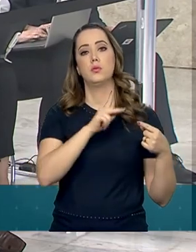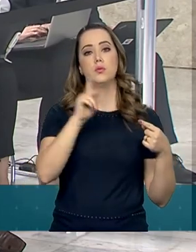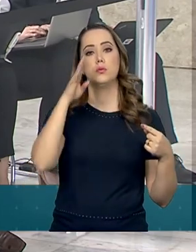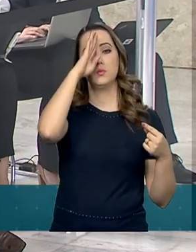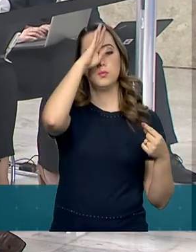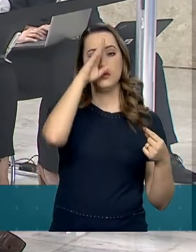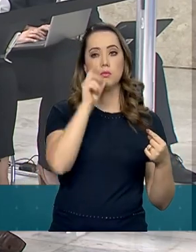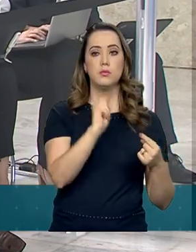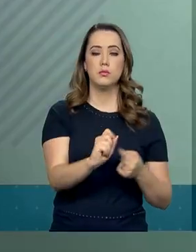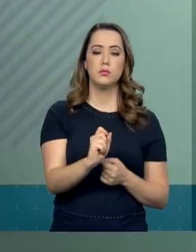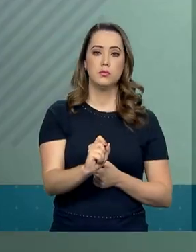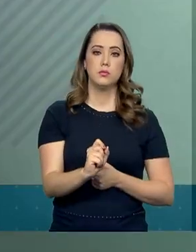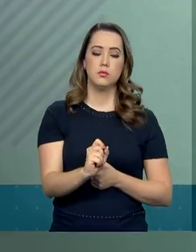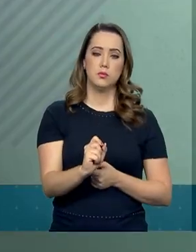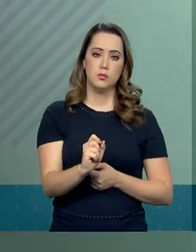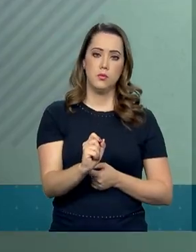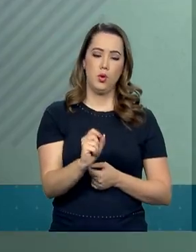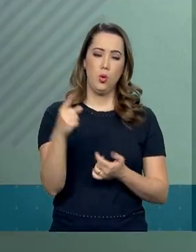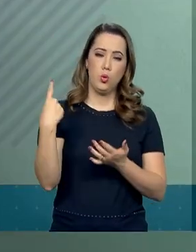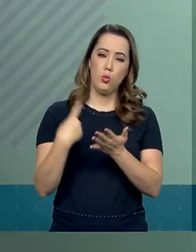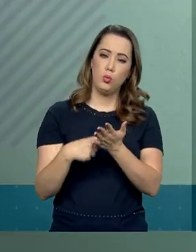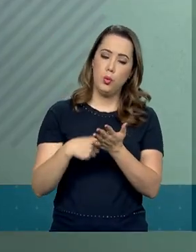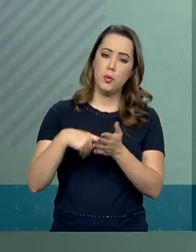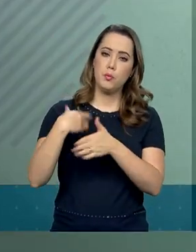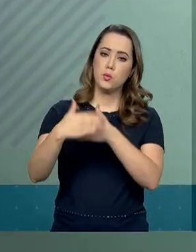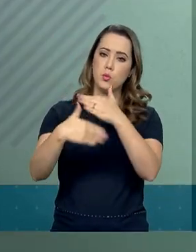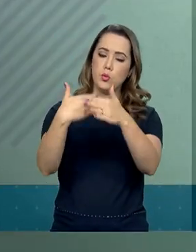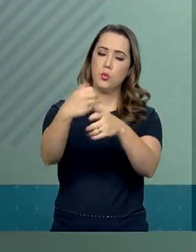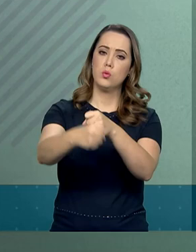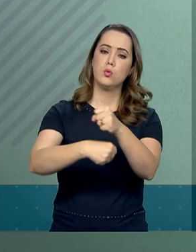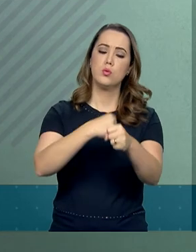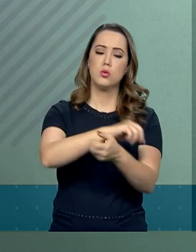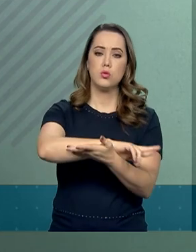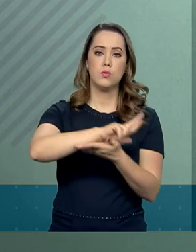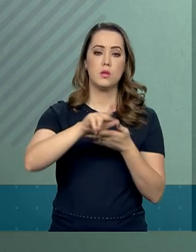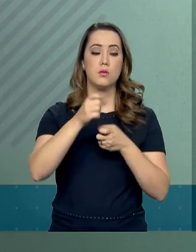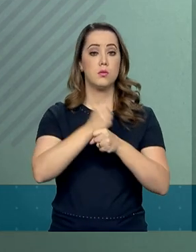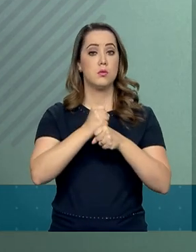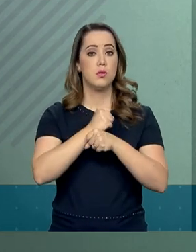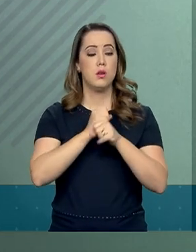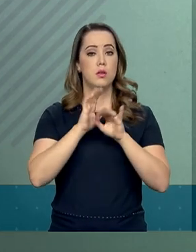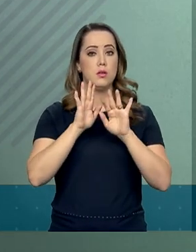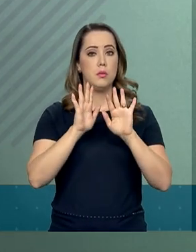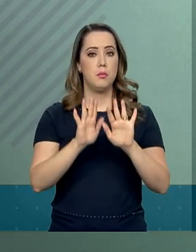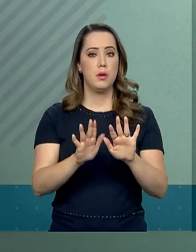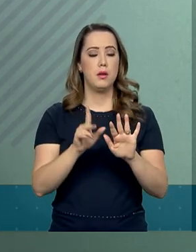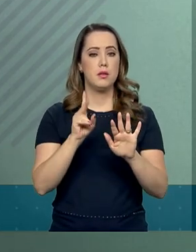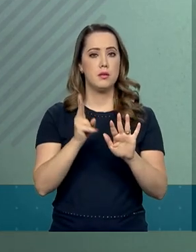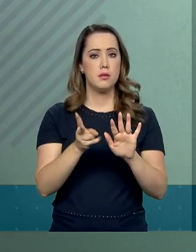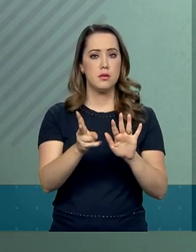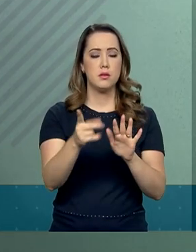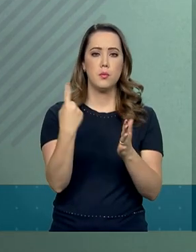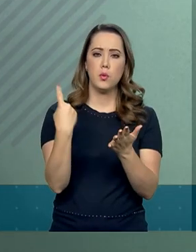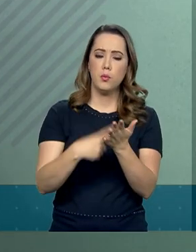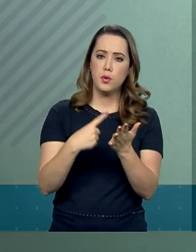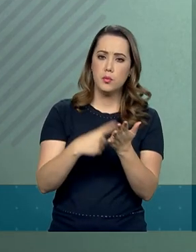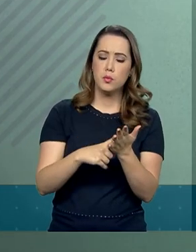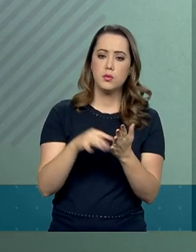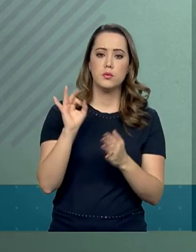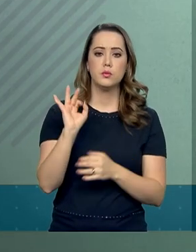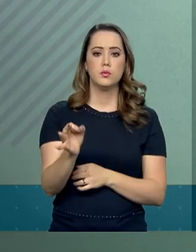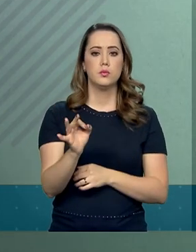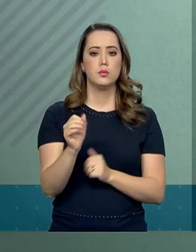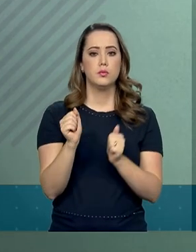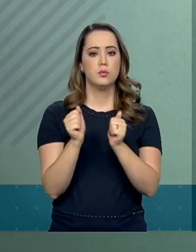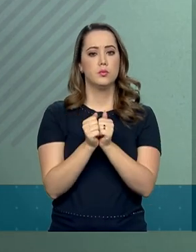bolsonaro uma construção já de alguns anos mas que se firmou a partida da